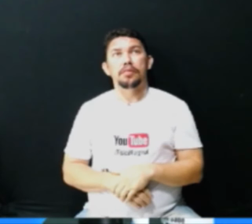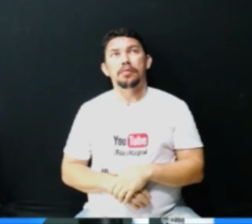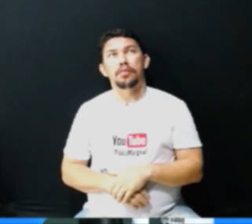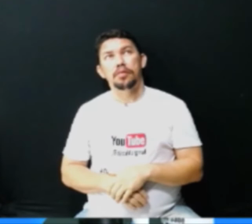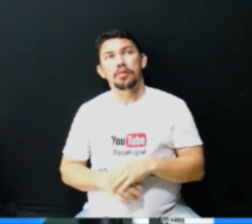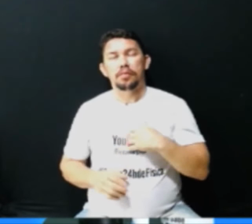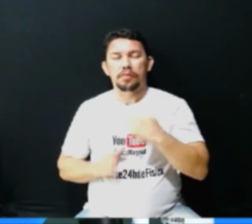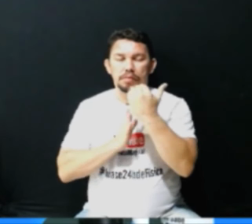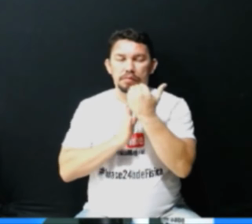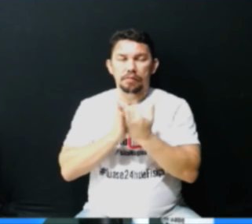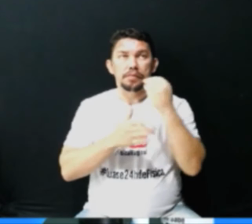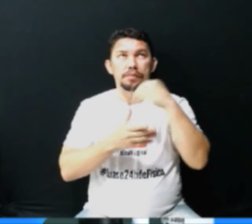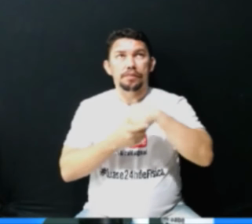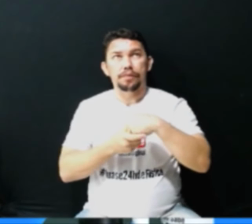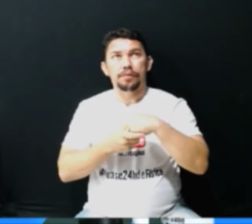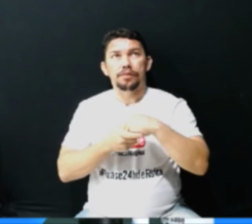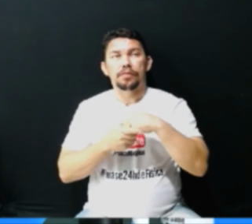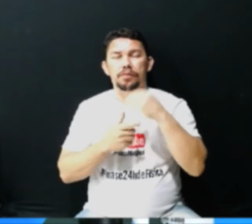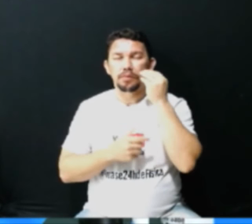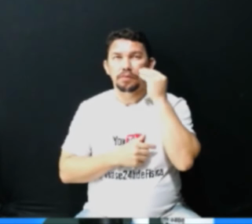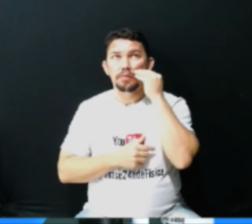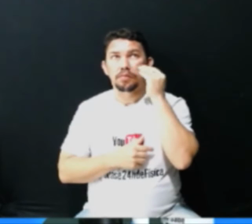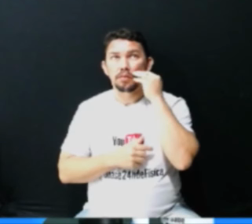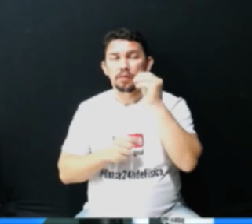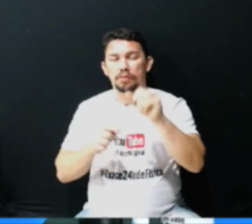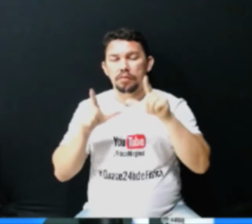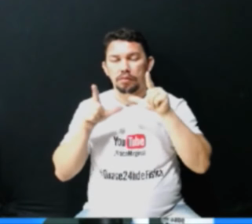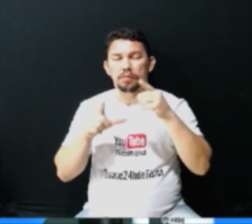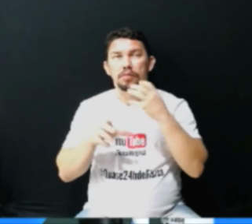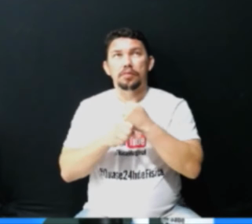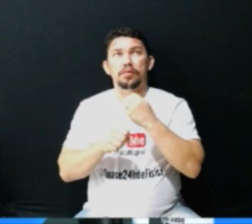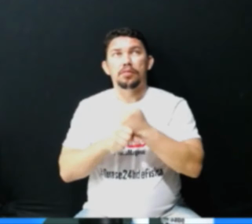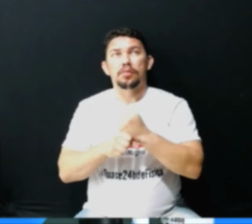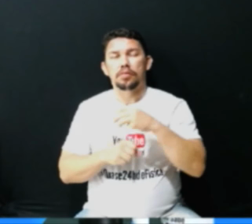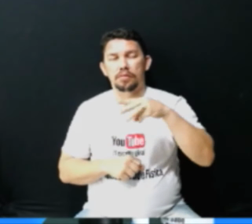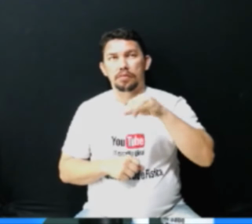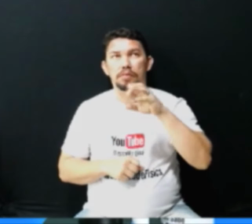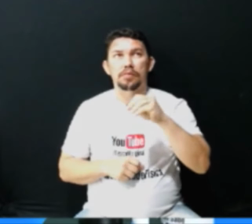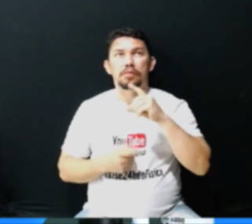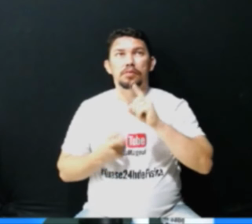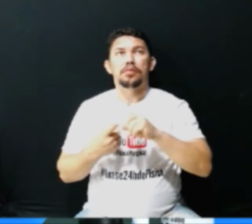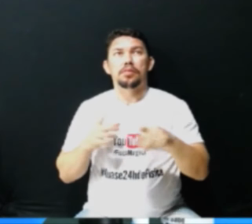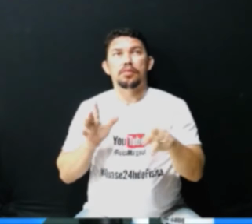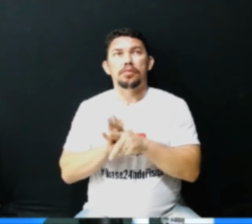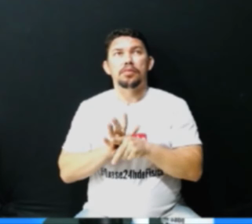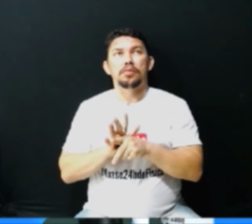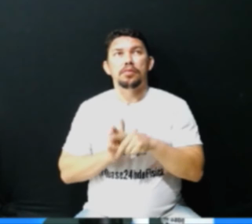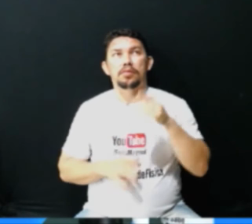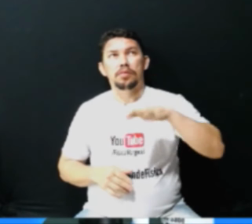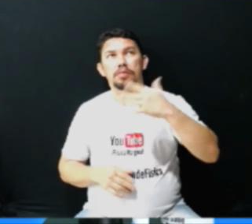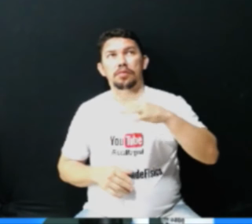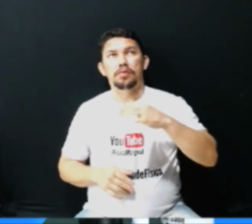no simulador. Aí você vem aqui e mede no primeiro. Você continua tendo aproximadamente 24